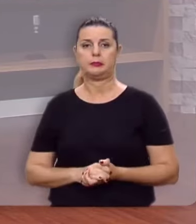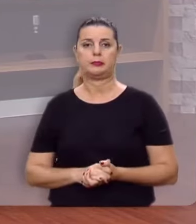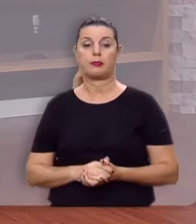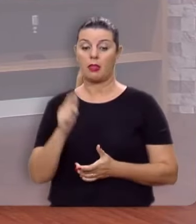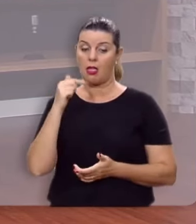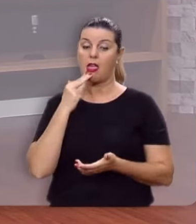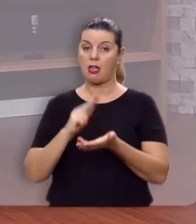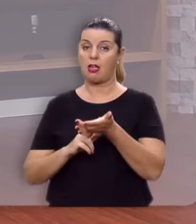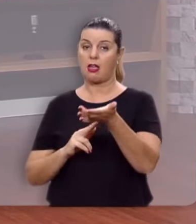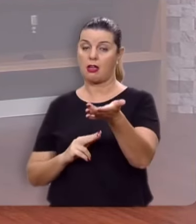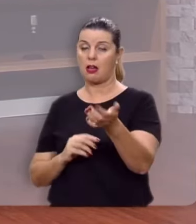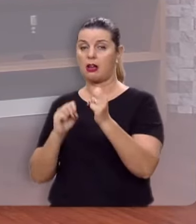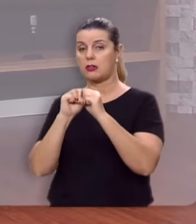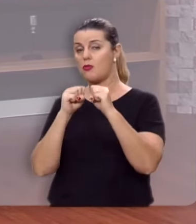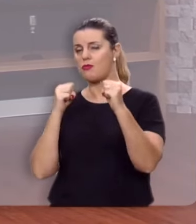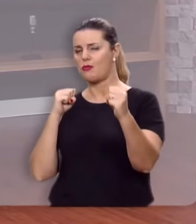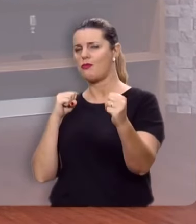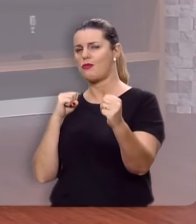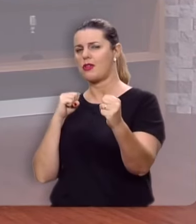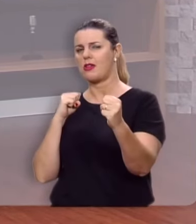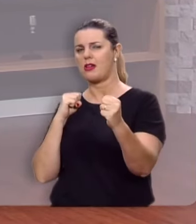E esta carta foi o grande